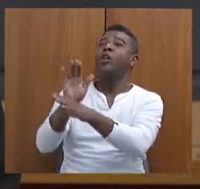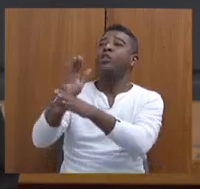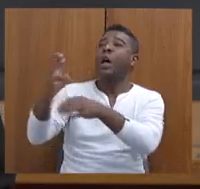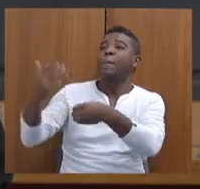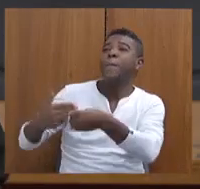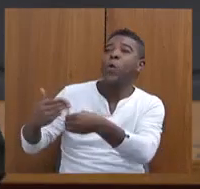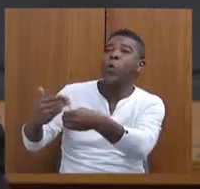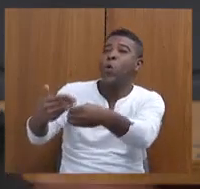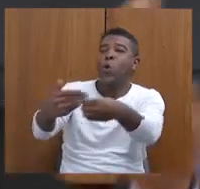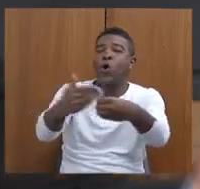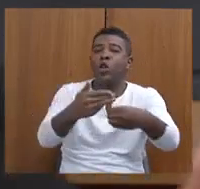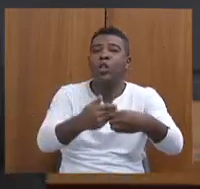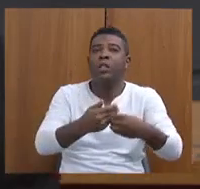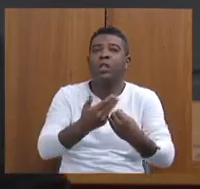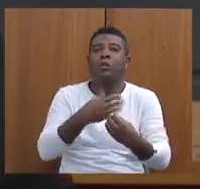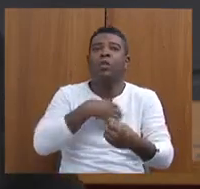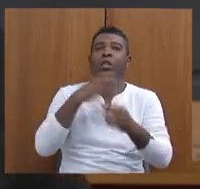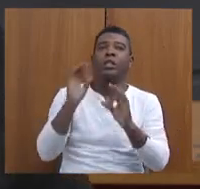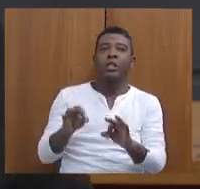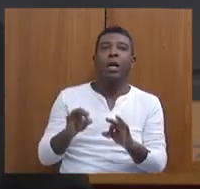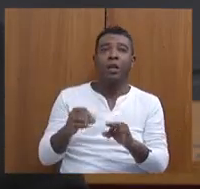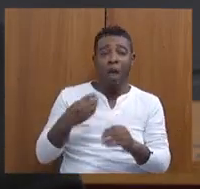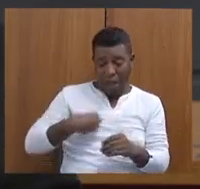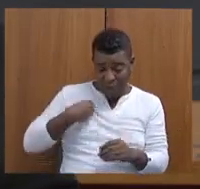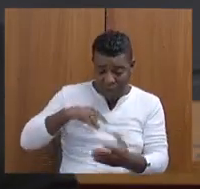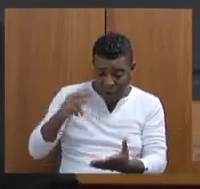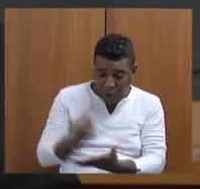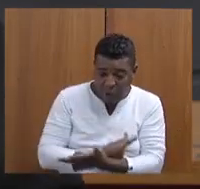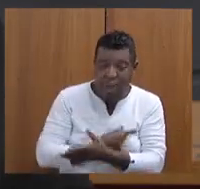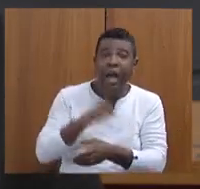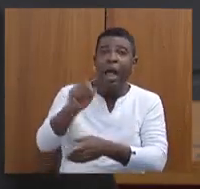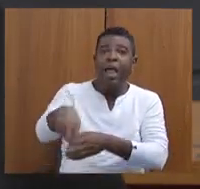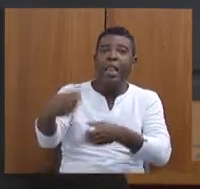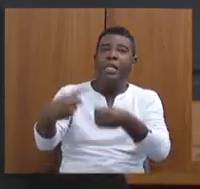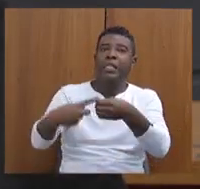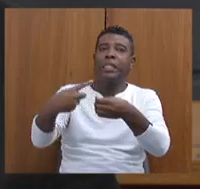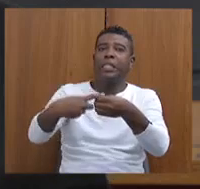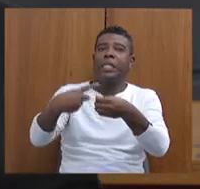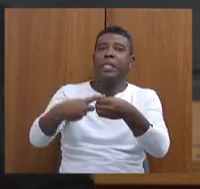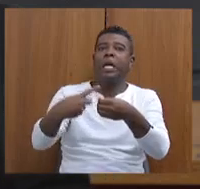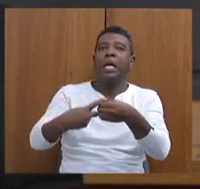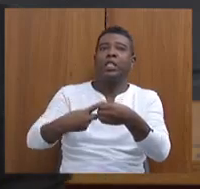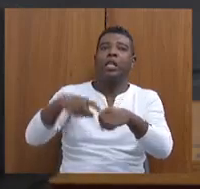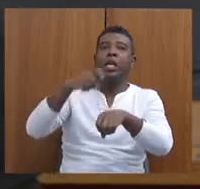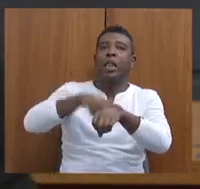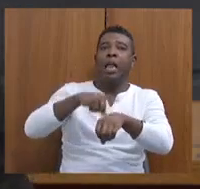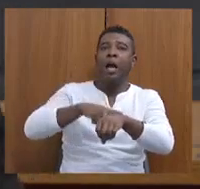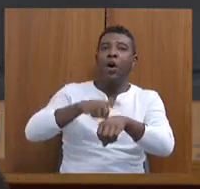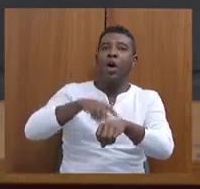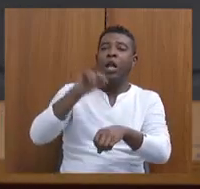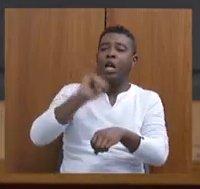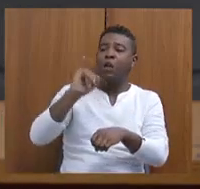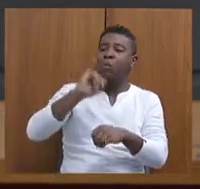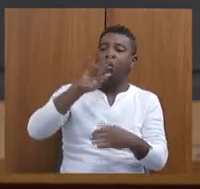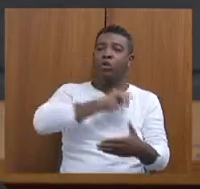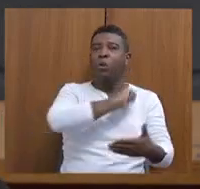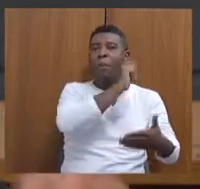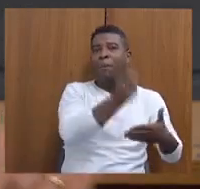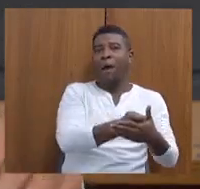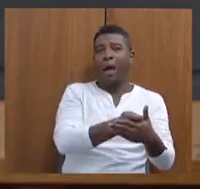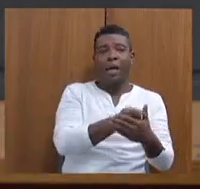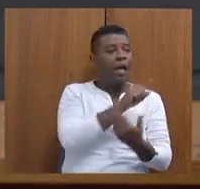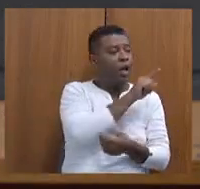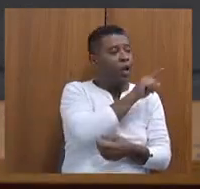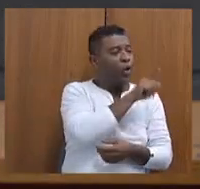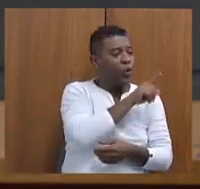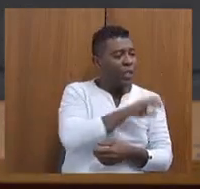deveriam a vida Acontece lá na cidade quando o imposto é pago na hora que o seu Zé compra o